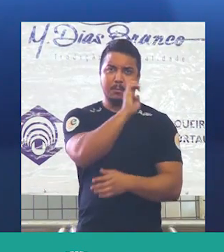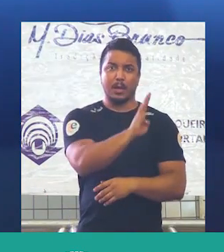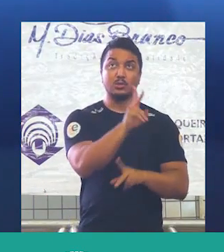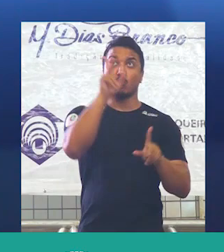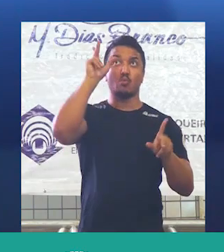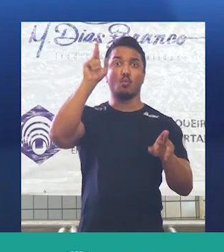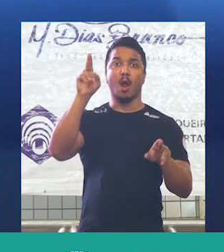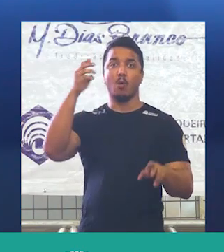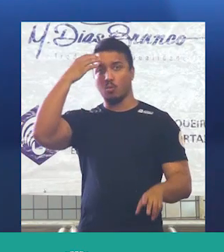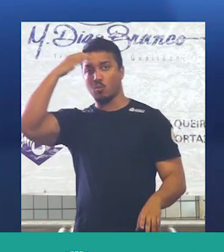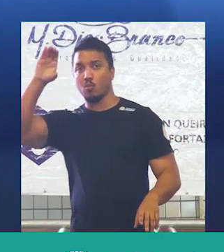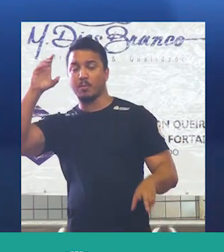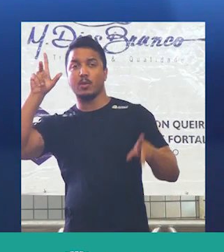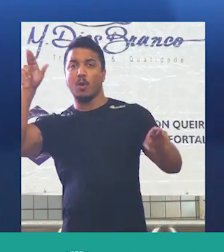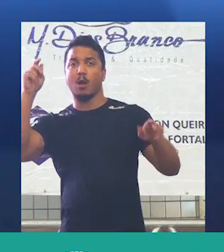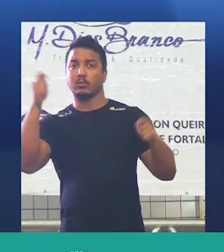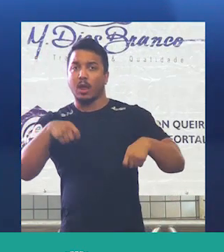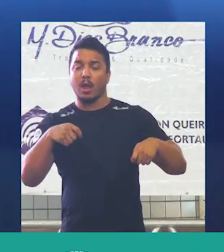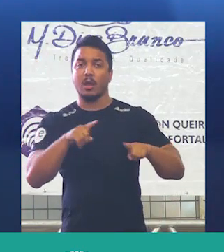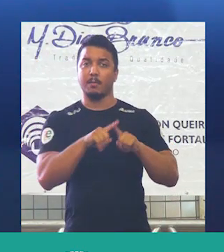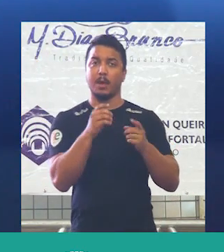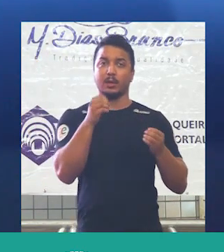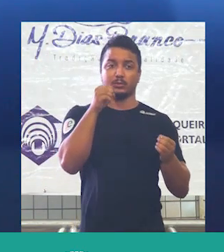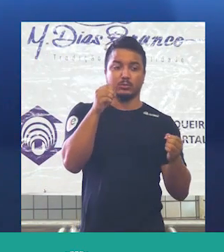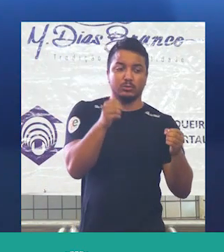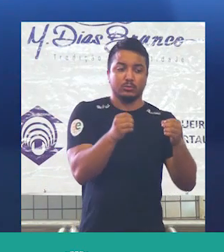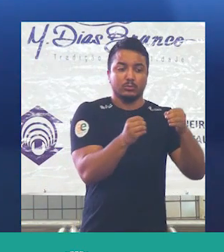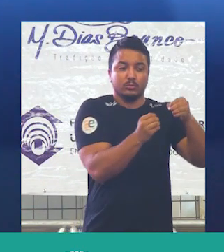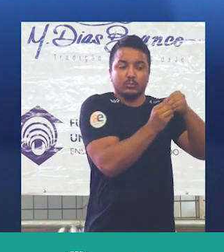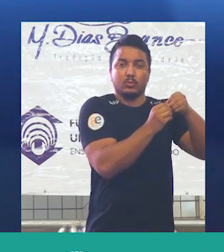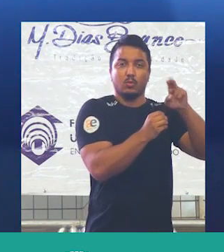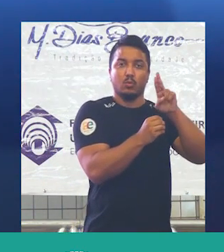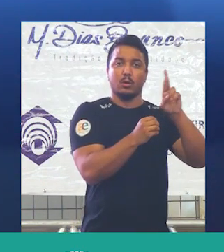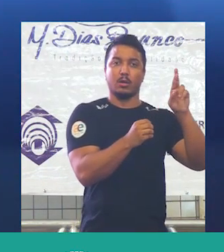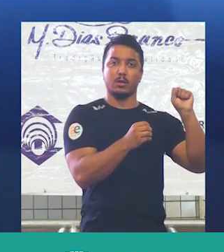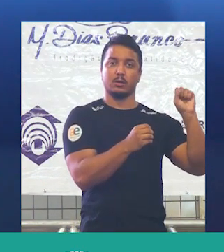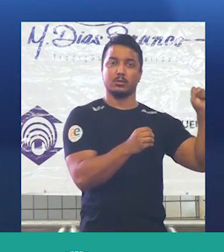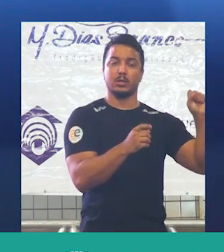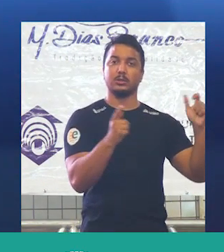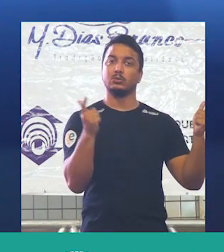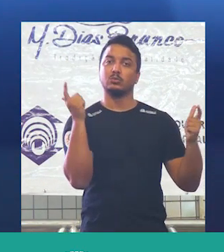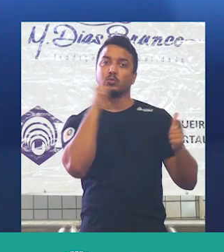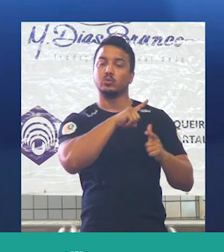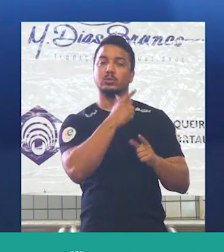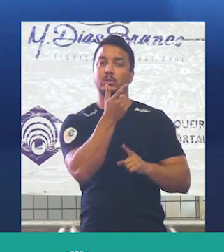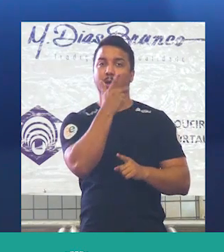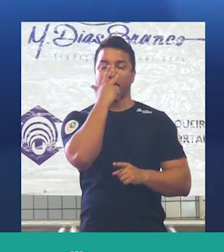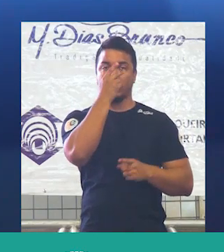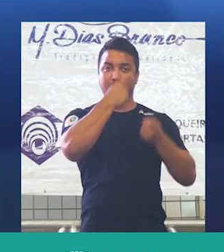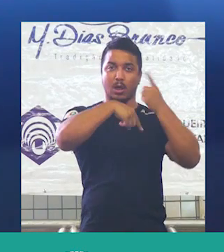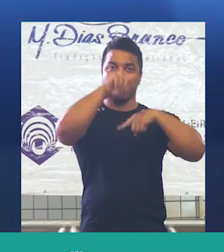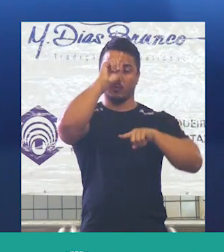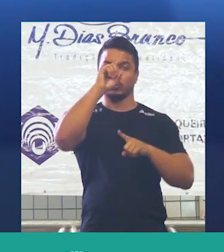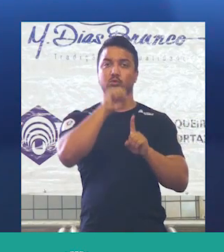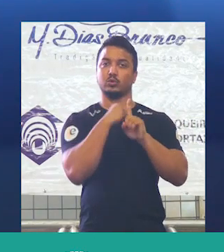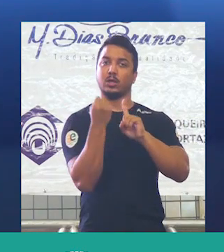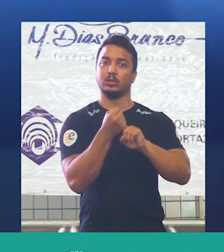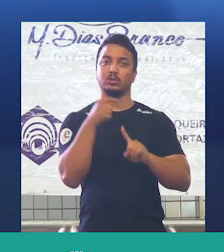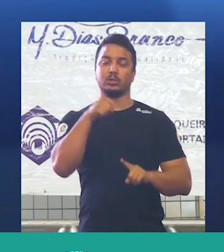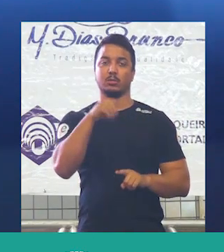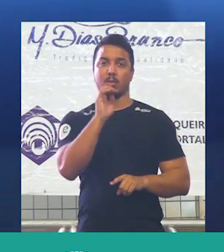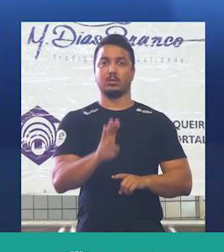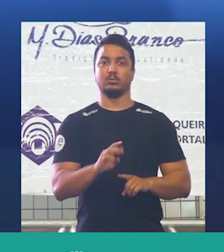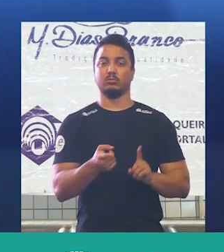a mesma coisa. O Brasil se aproximar da União Soviética e promover uma revolução